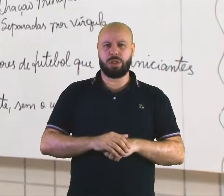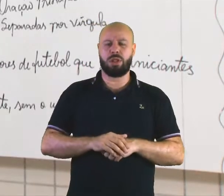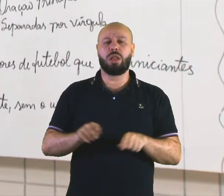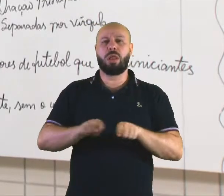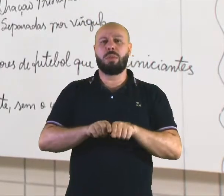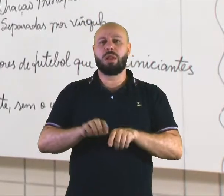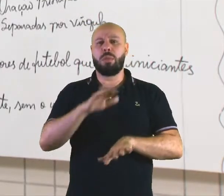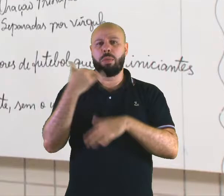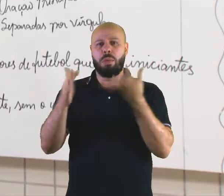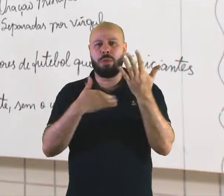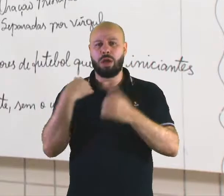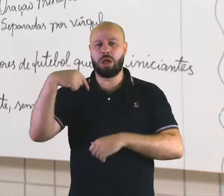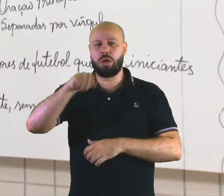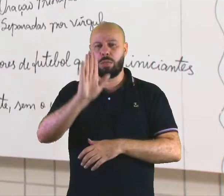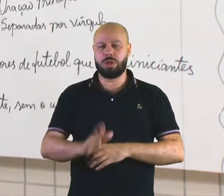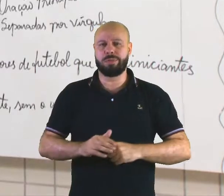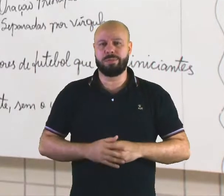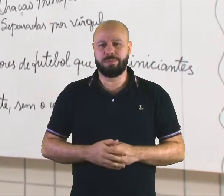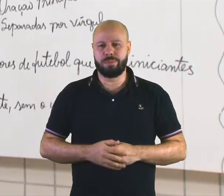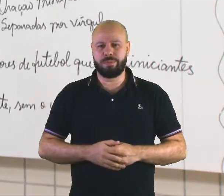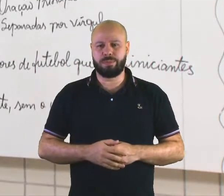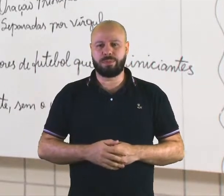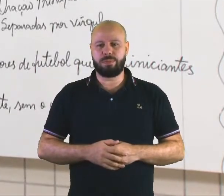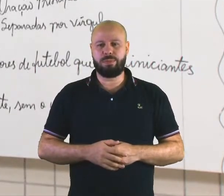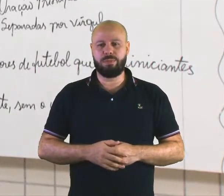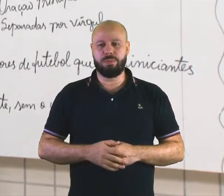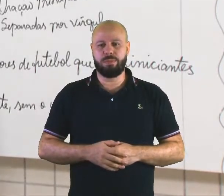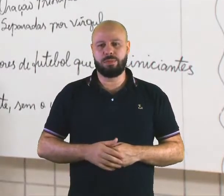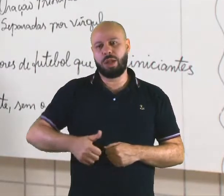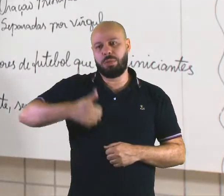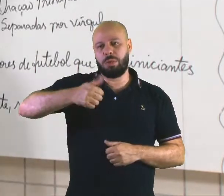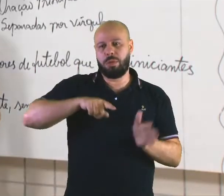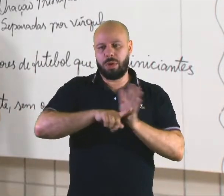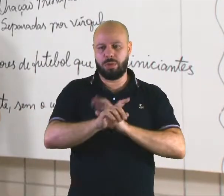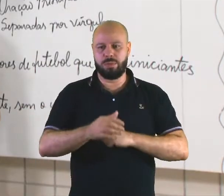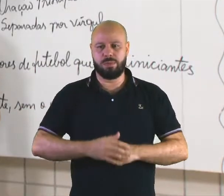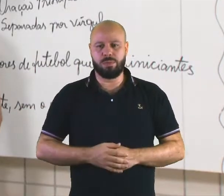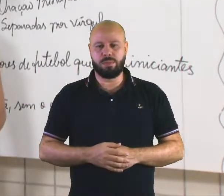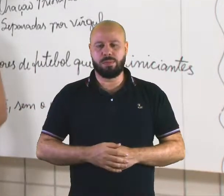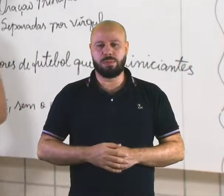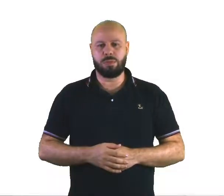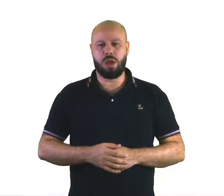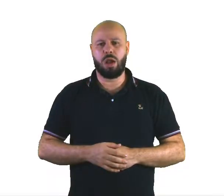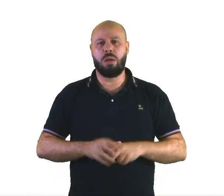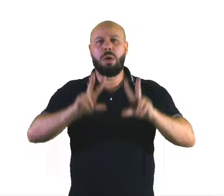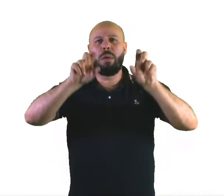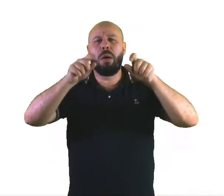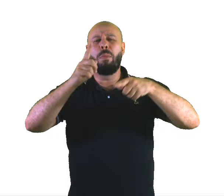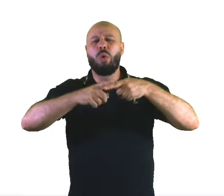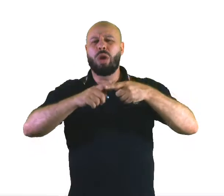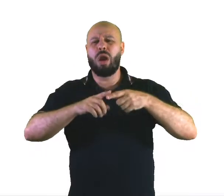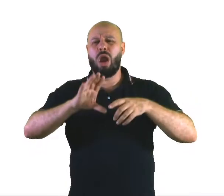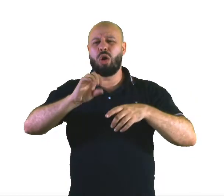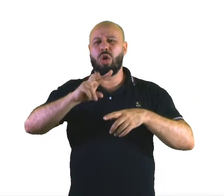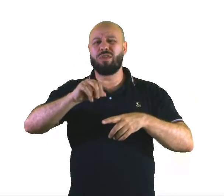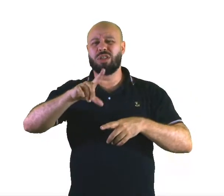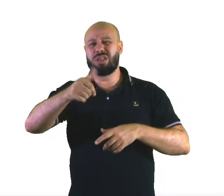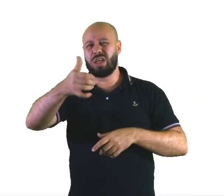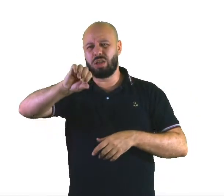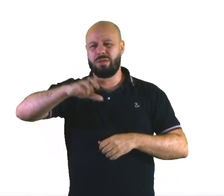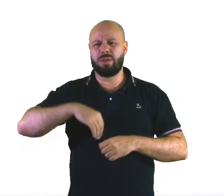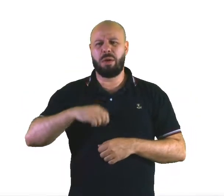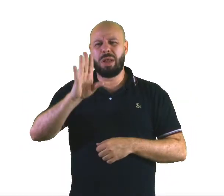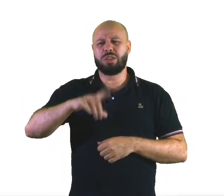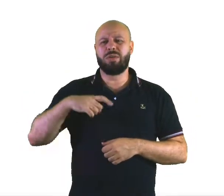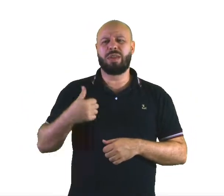ocorreram no Brasil. Tá? Então vamos à primeira questão. Por que o título da notícia é Covid-19? Brasil